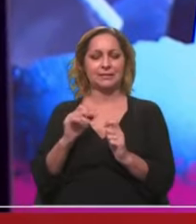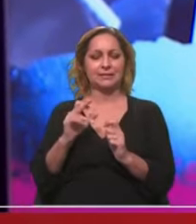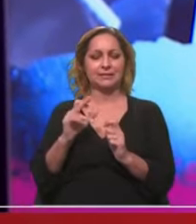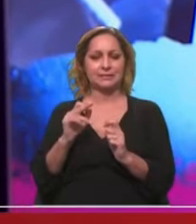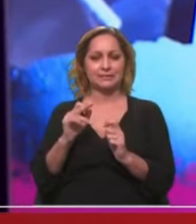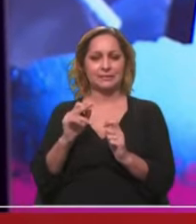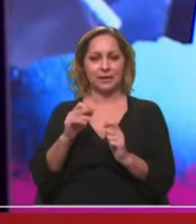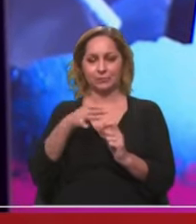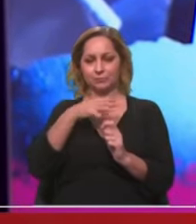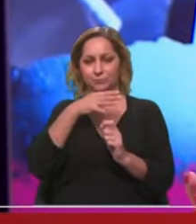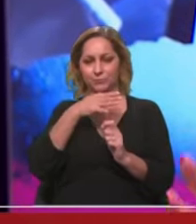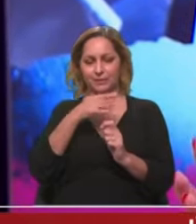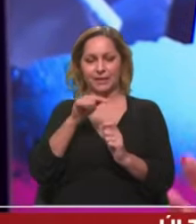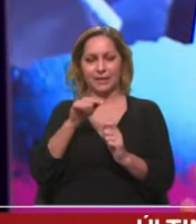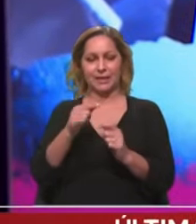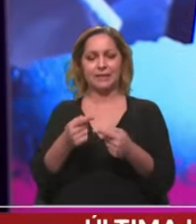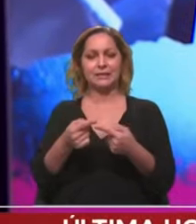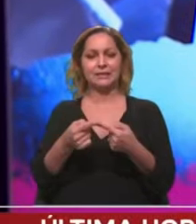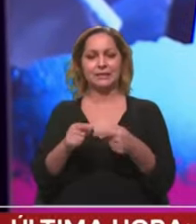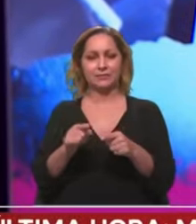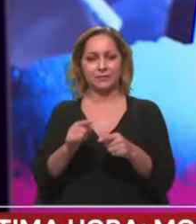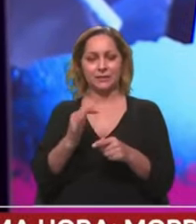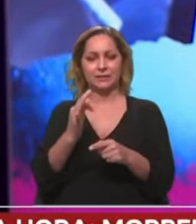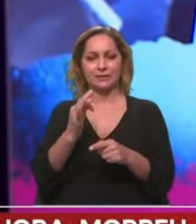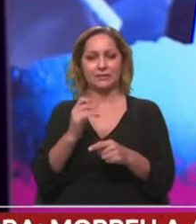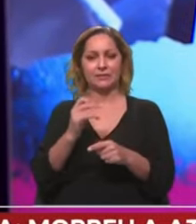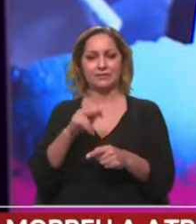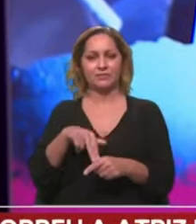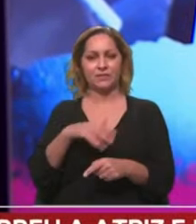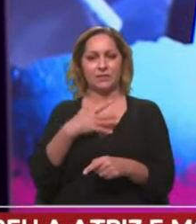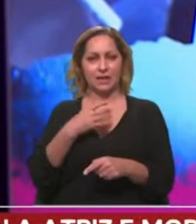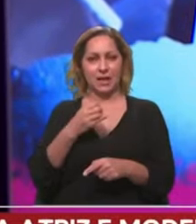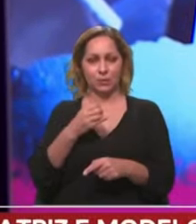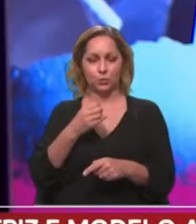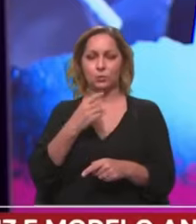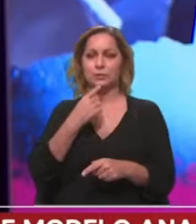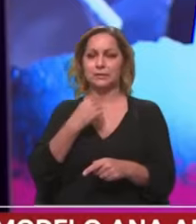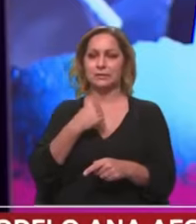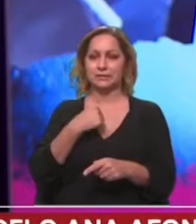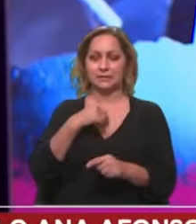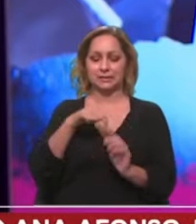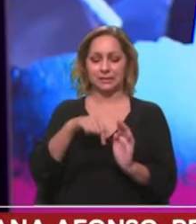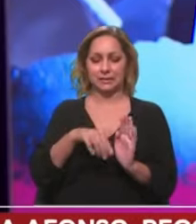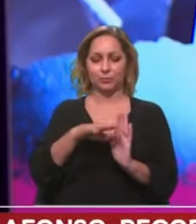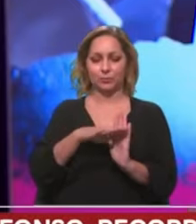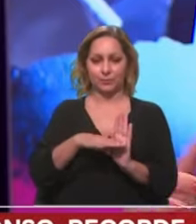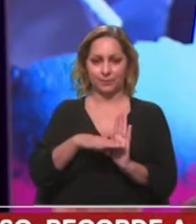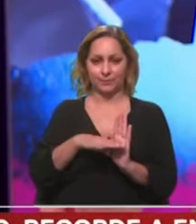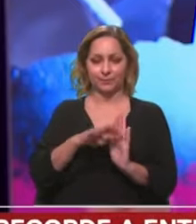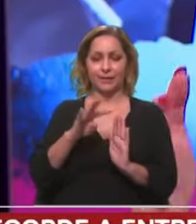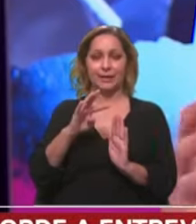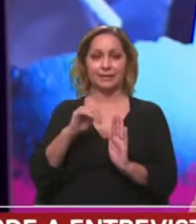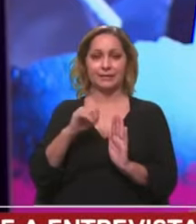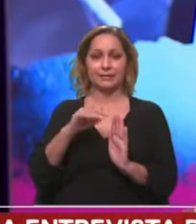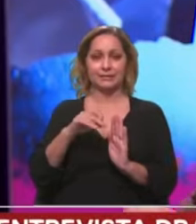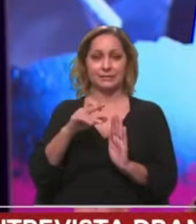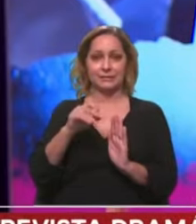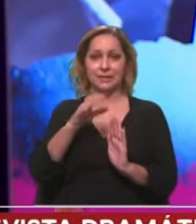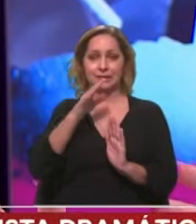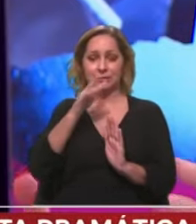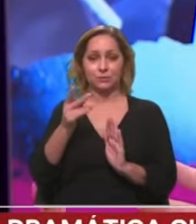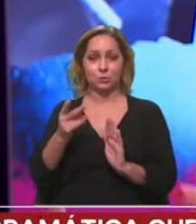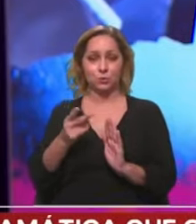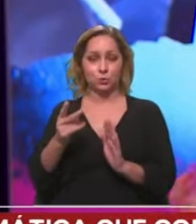não corresponde com a versão que o Fernando deu aqui a linha aberta ou seja porque a Sara conta que eles tiveram uma relação que essa relação foi